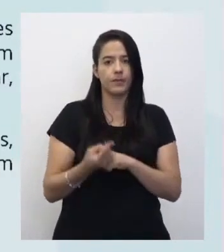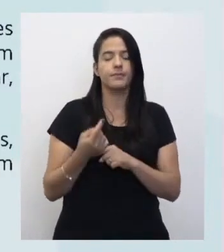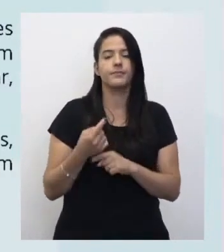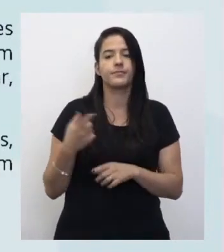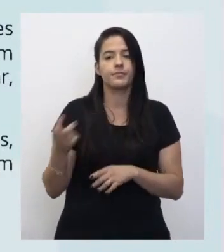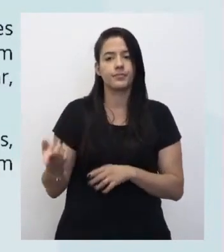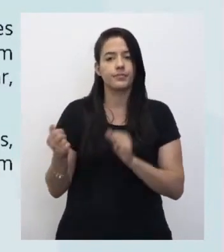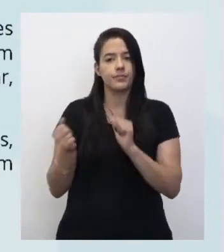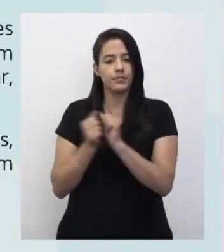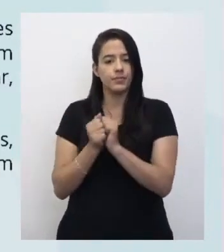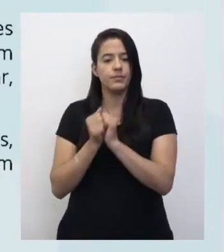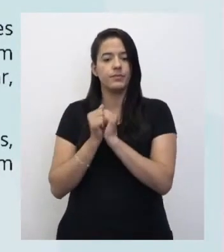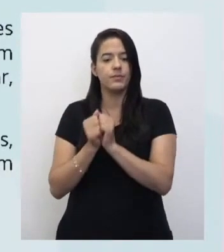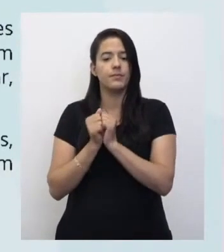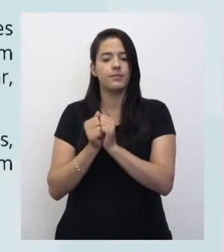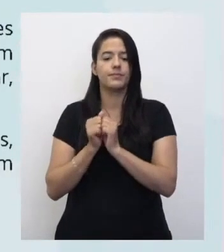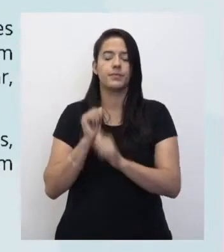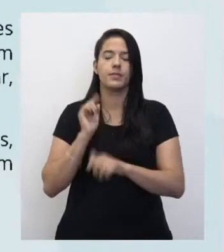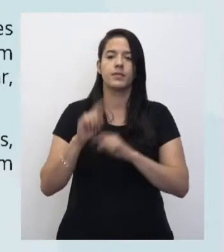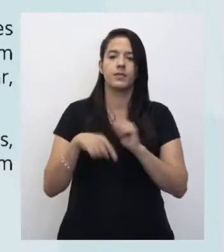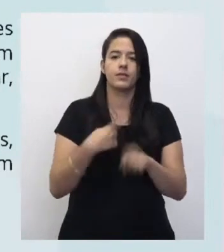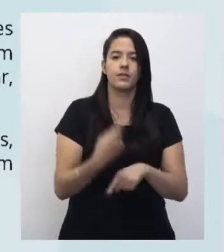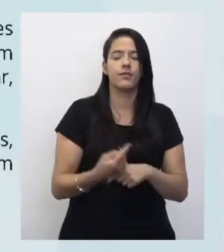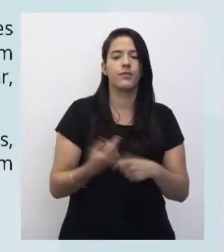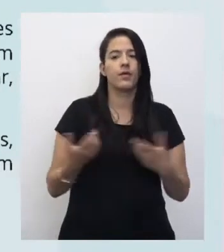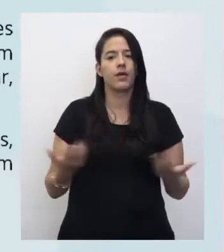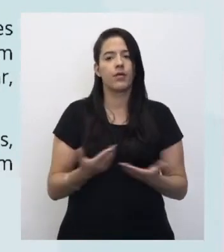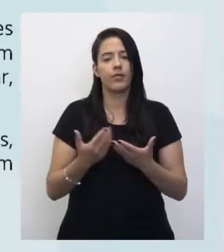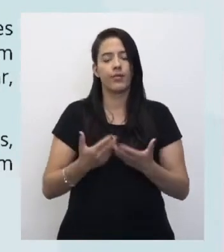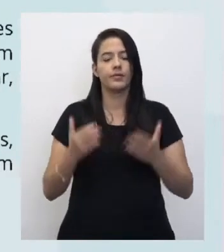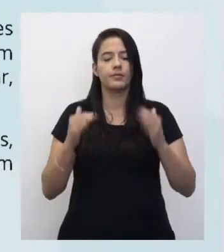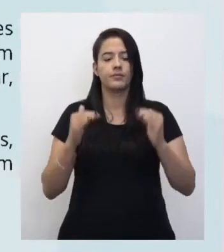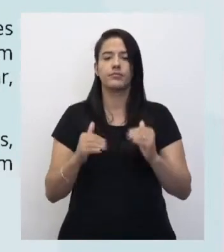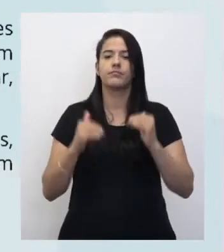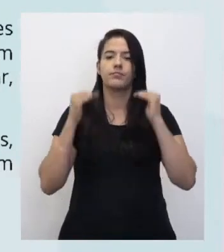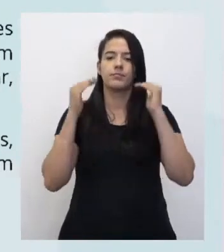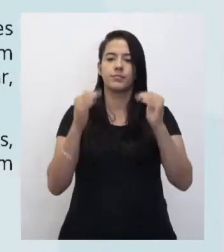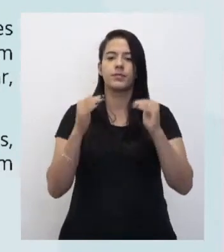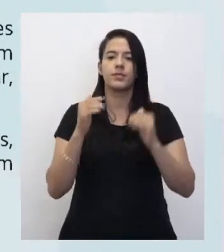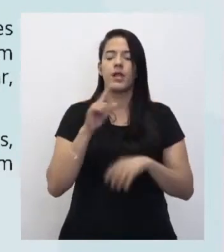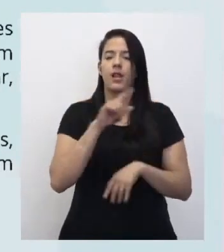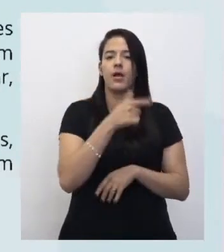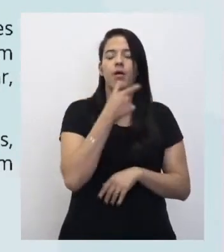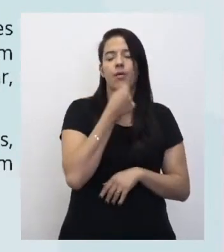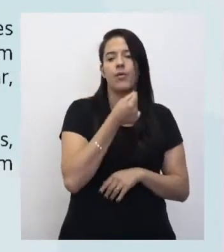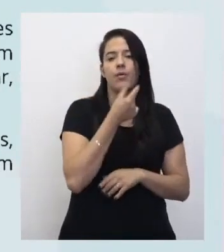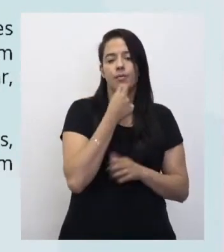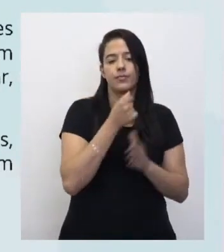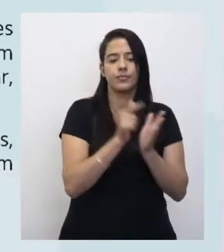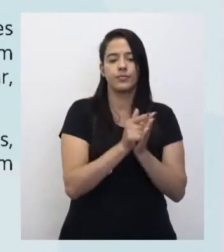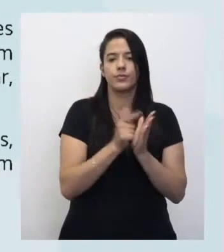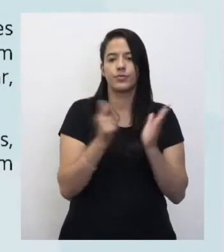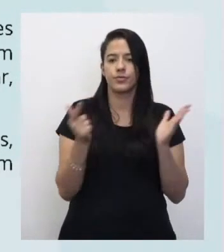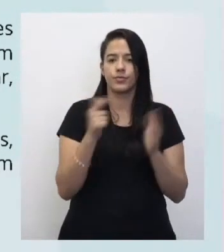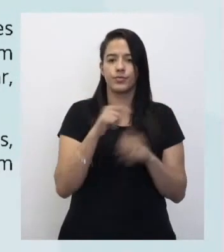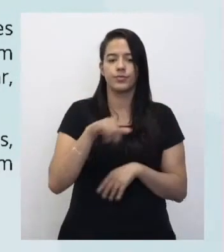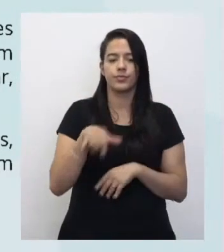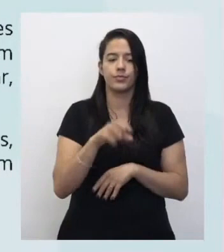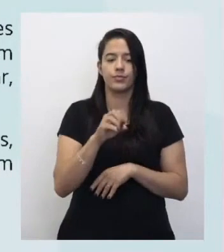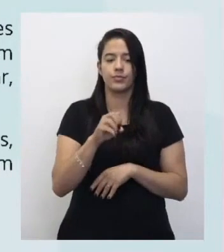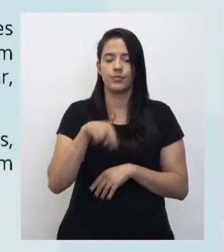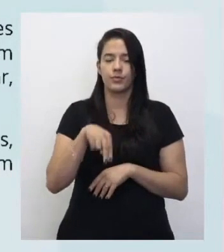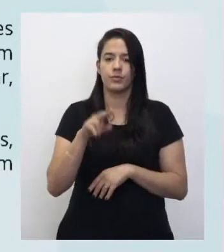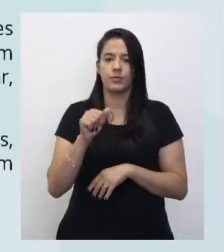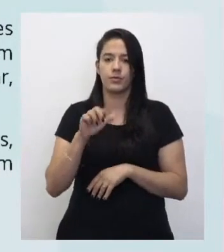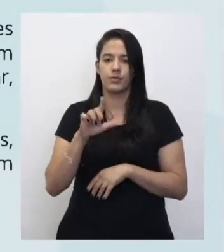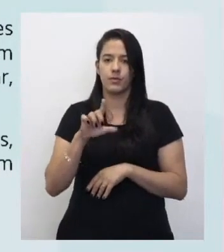tempo ali nessa função, ele vai ser meio que promovido, vamos dizer assim, a um jornaleiro. Esse é o nome que se dá, tá? Então,